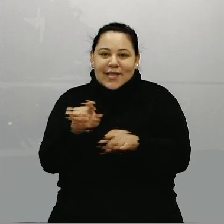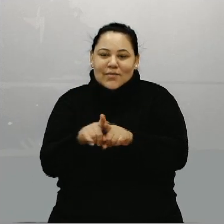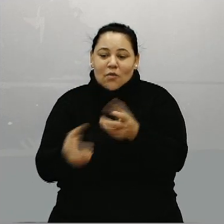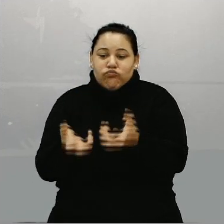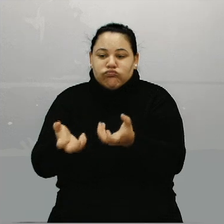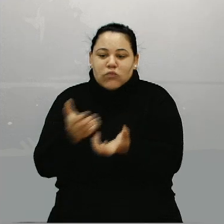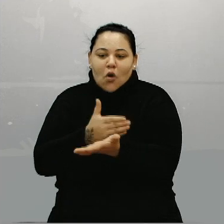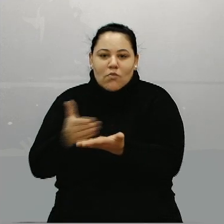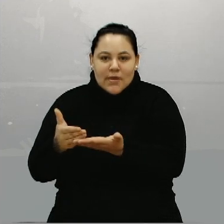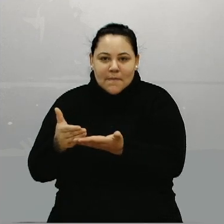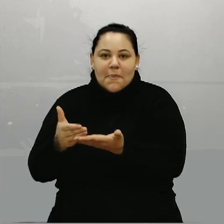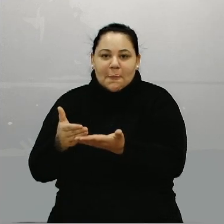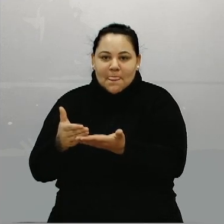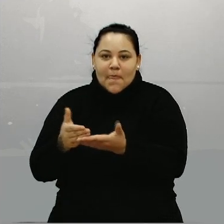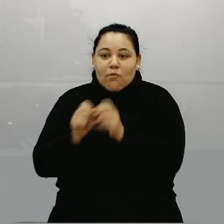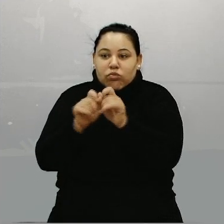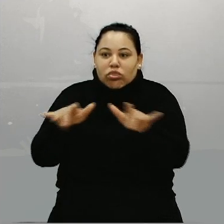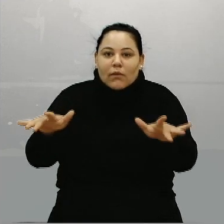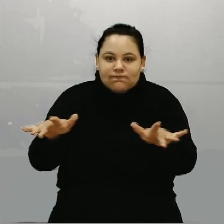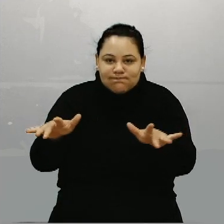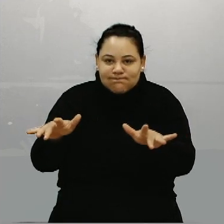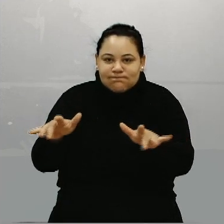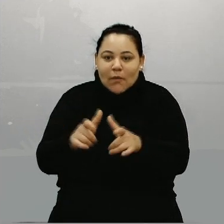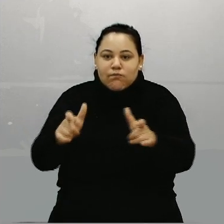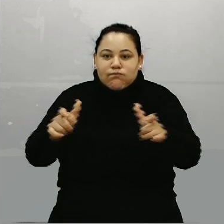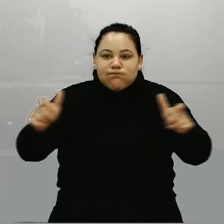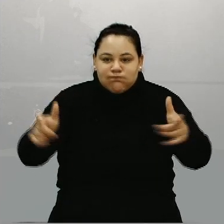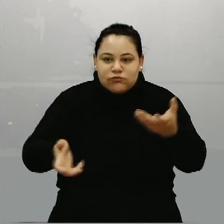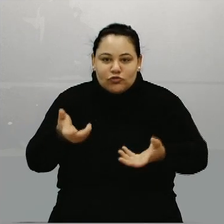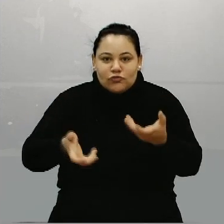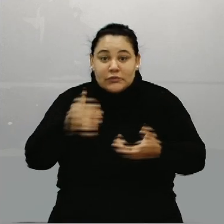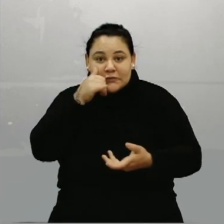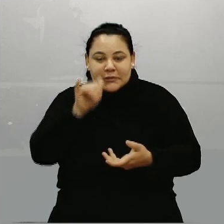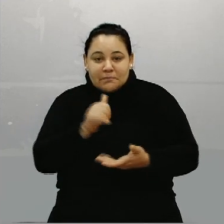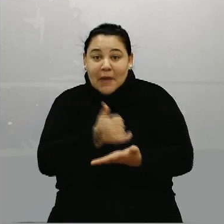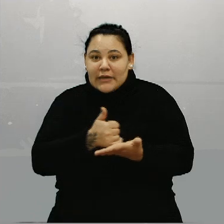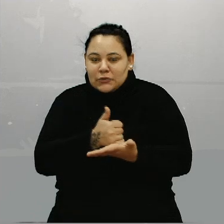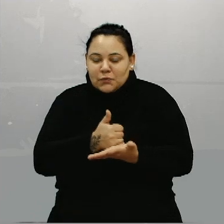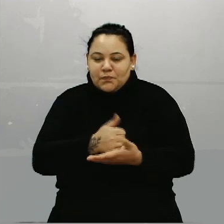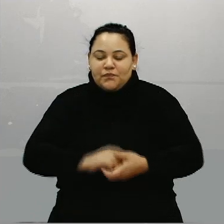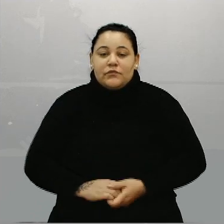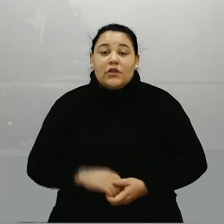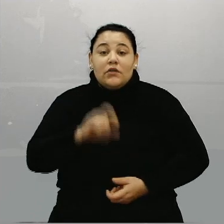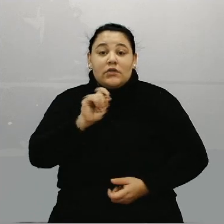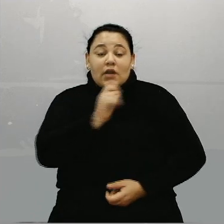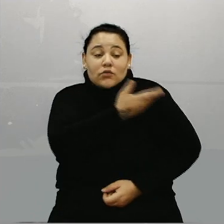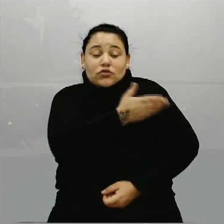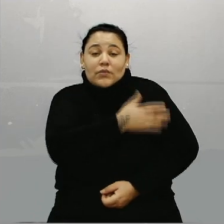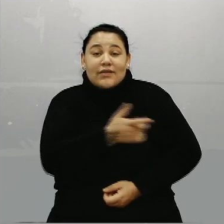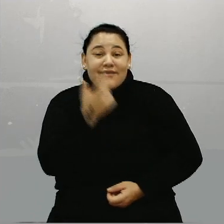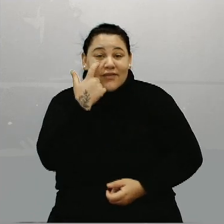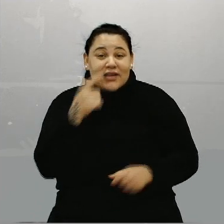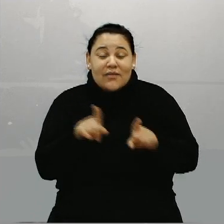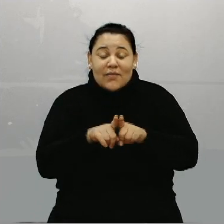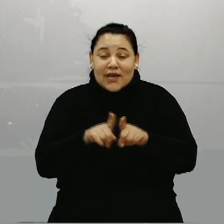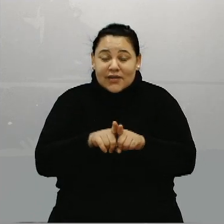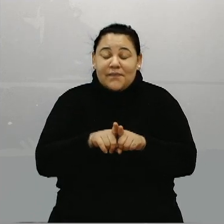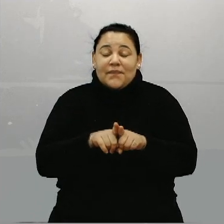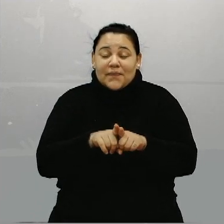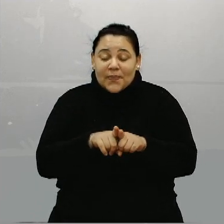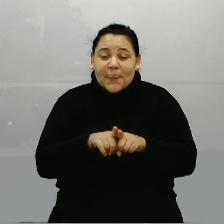que o sinistro se espalhe. E aquilo que as pessoas estão mais acostumadas a ver são as ocorrências propriamente